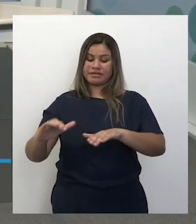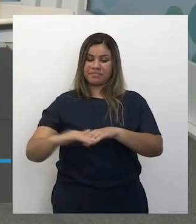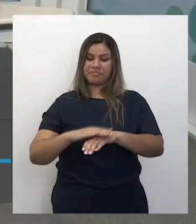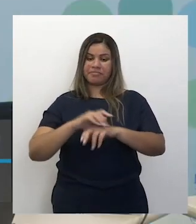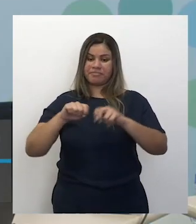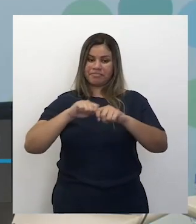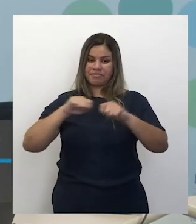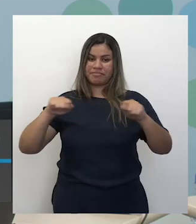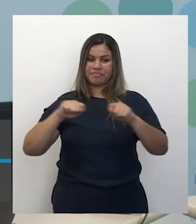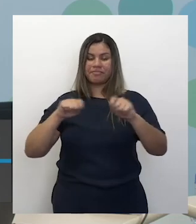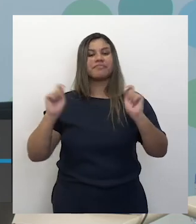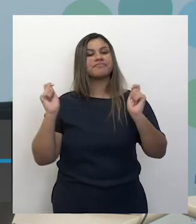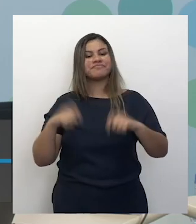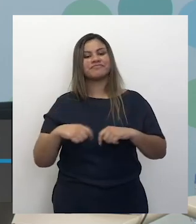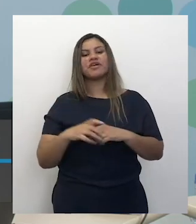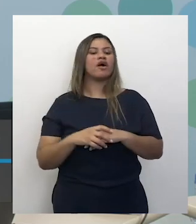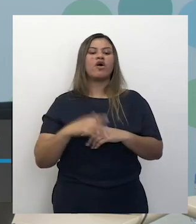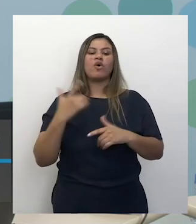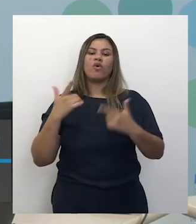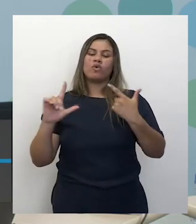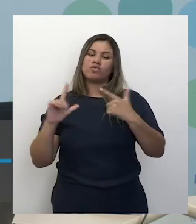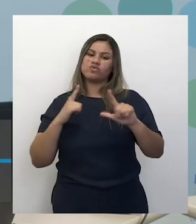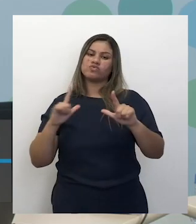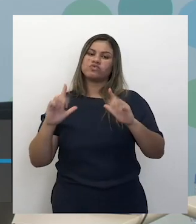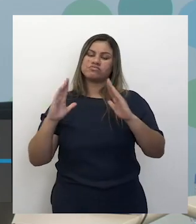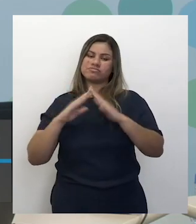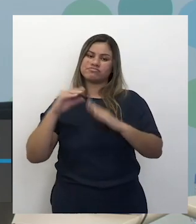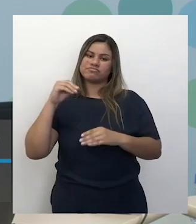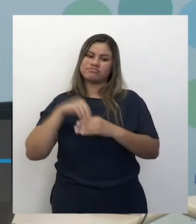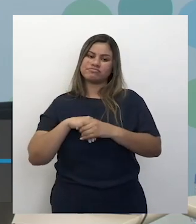Uhum. E outras coisas que podem surgir em casa.